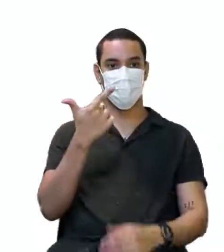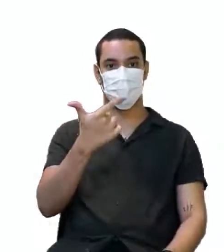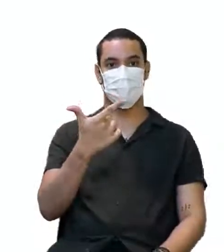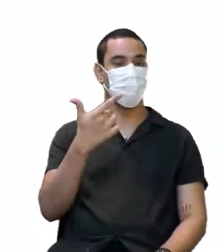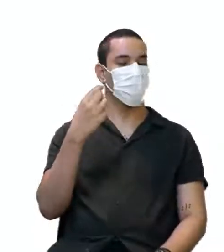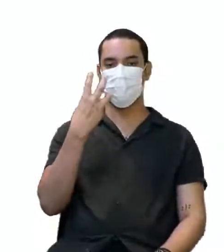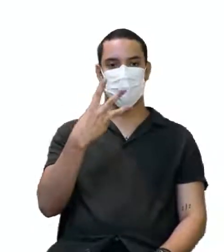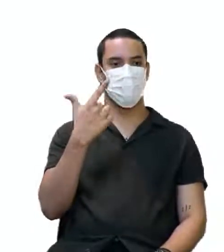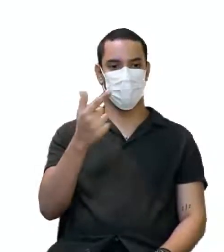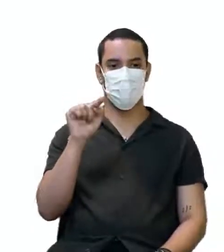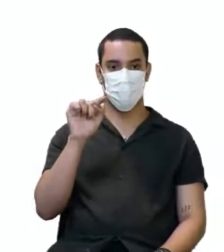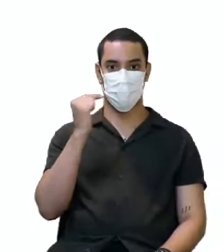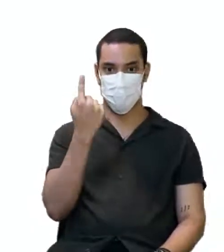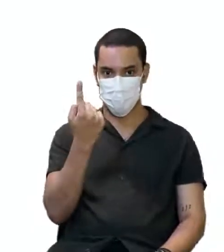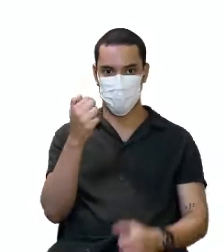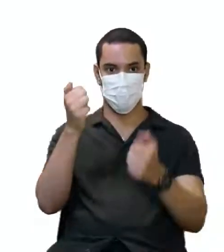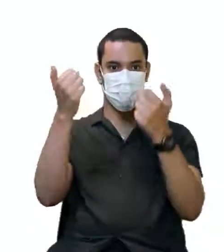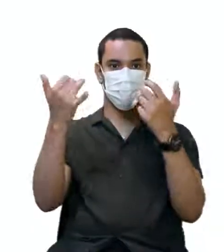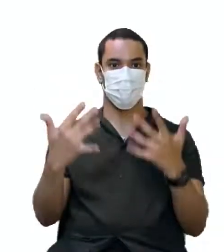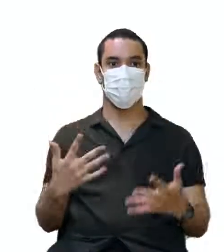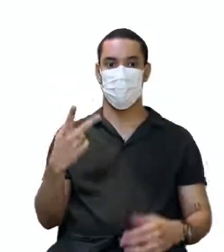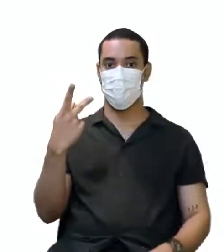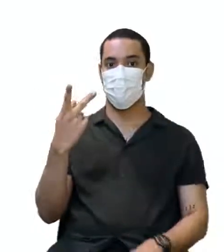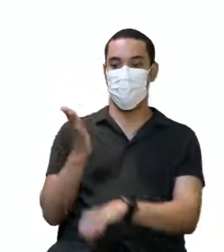32.1. Nós vamos falar sobre os